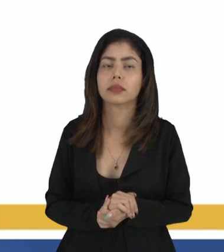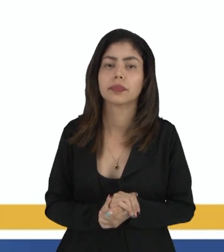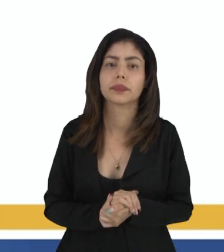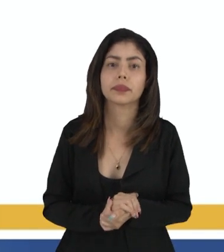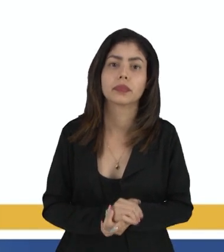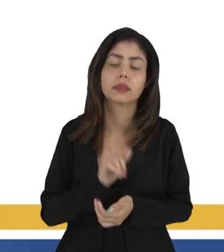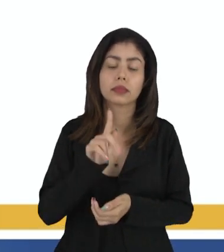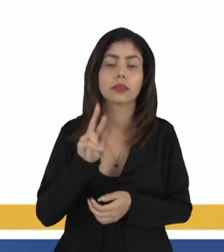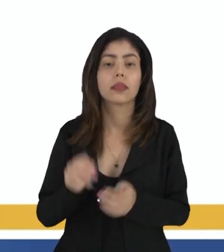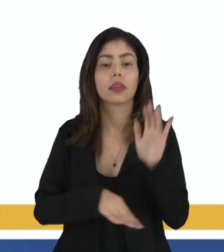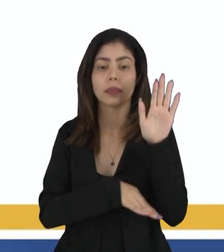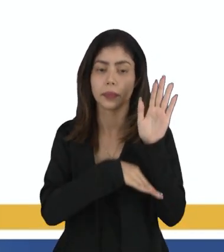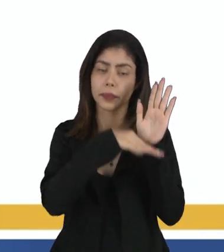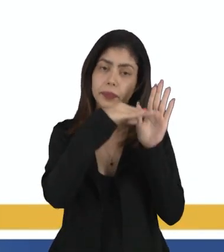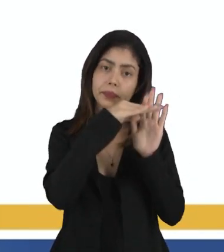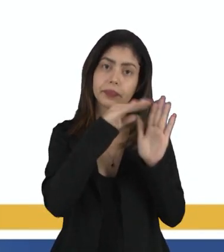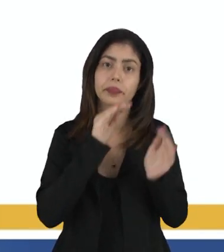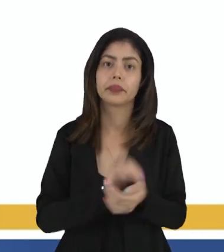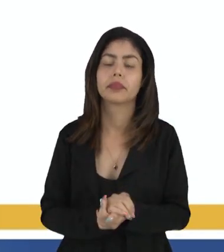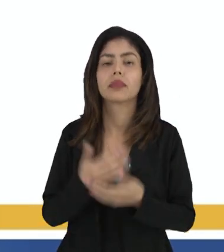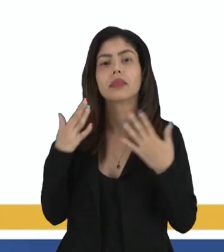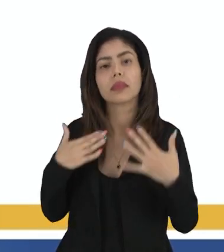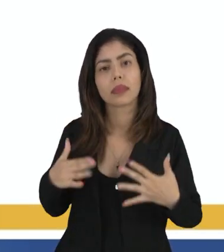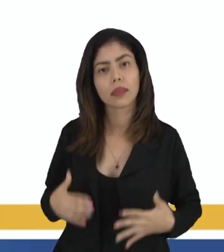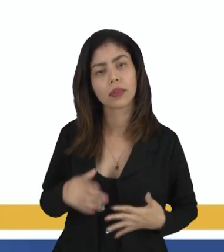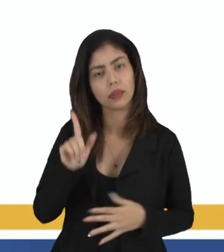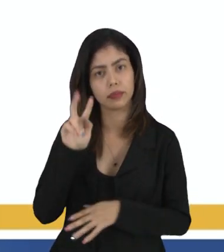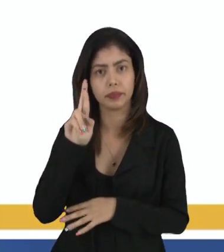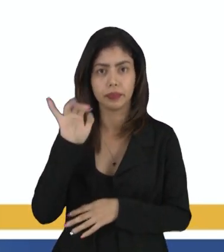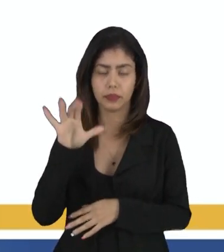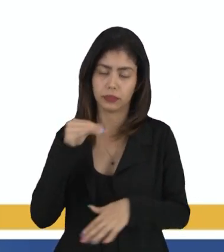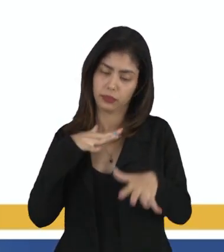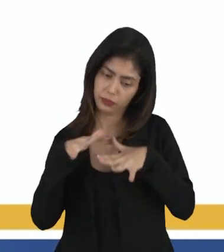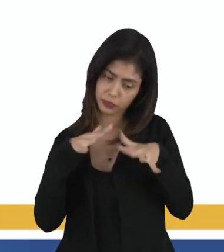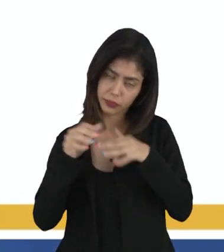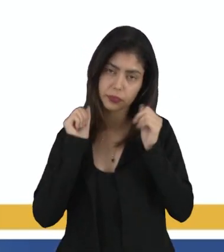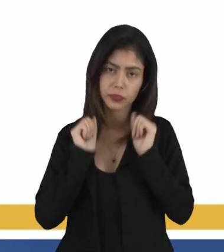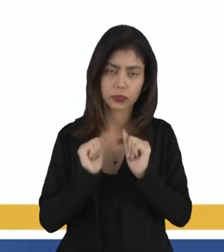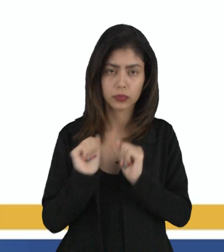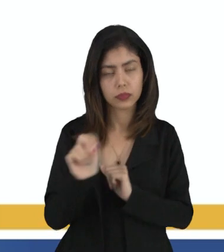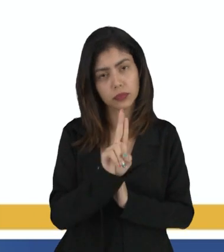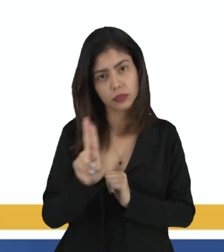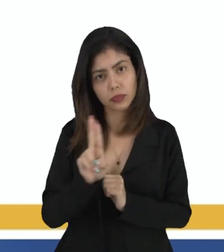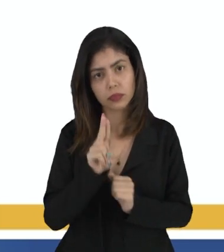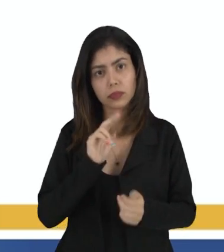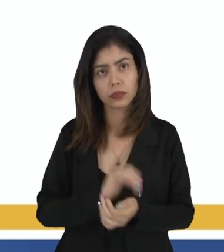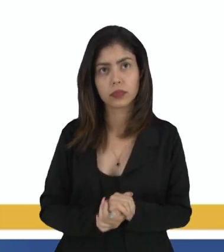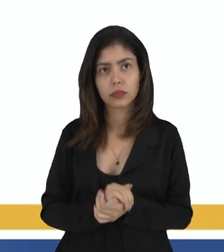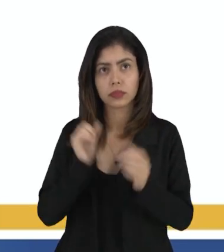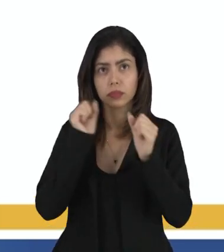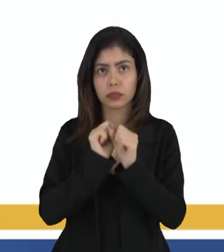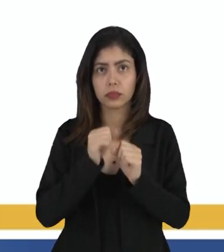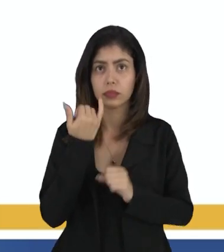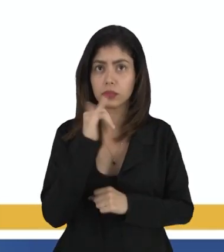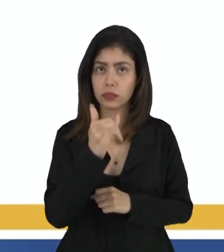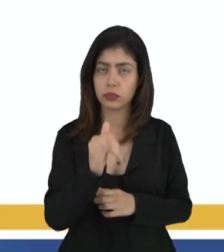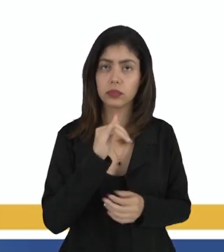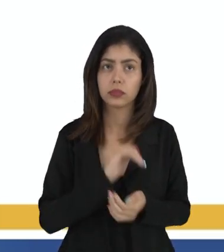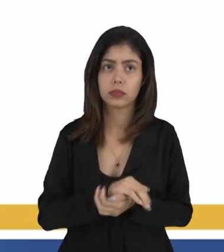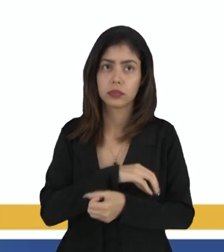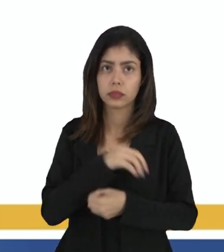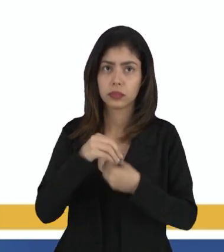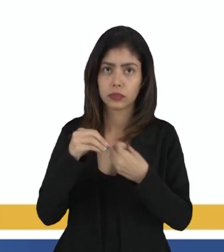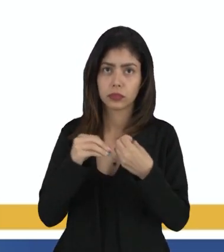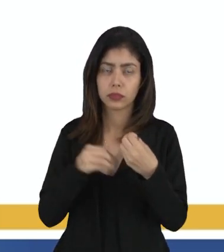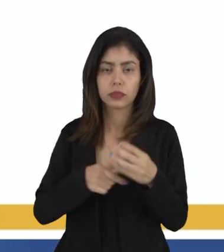é justamente a temperatura dos corpos. Então, ele é o grau de agitação, ou a gente pode chamar a energia cinética das moléculas em uma